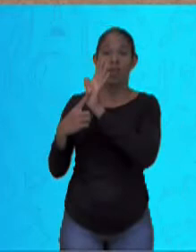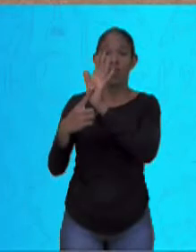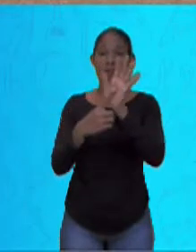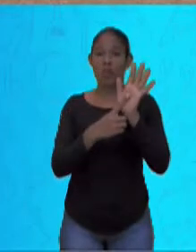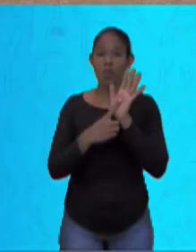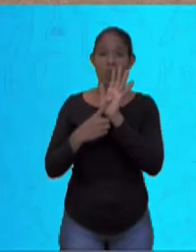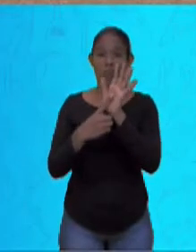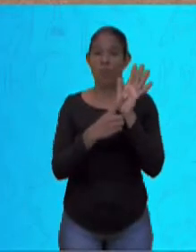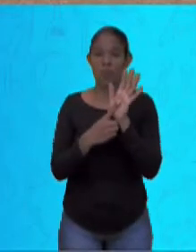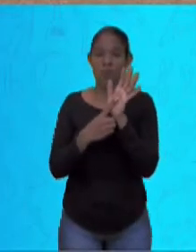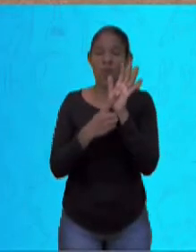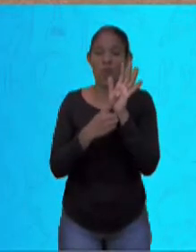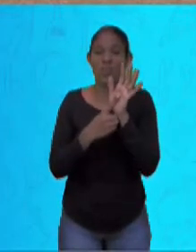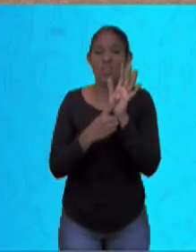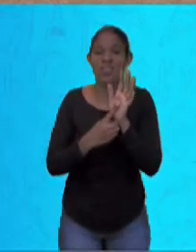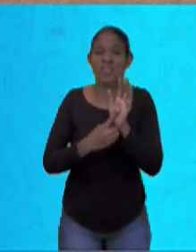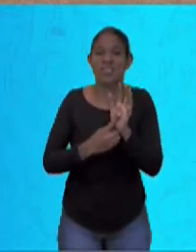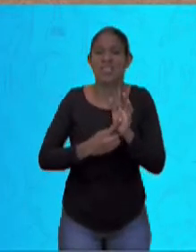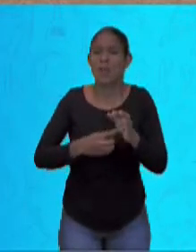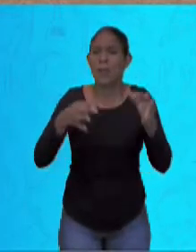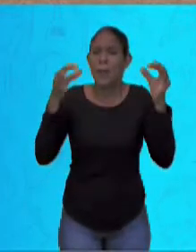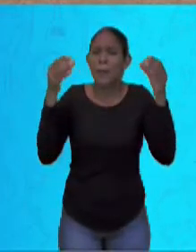bem essa sensibilidade.